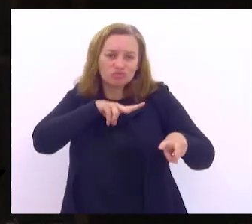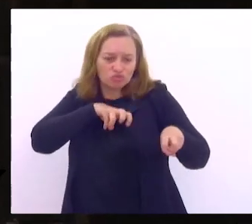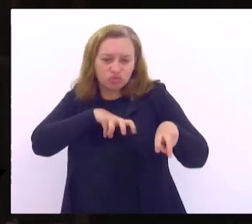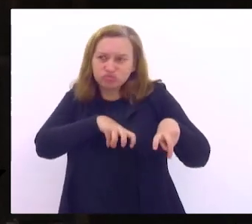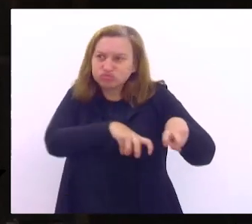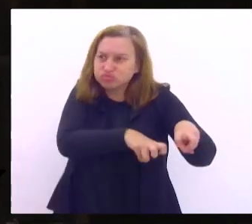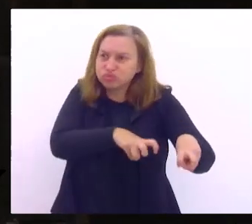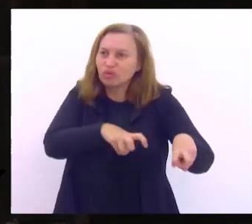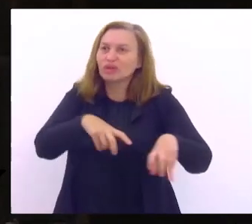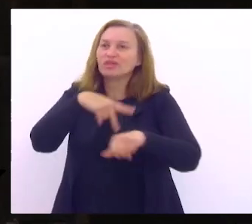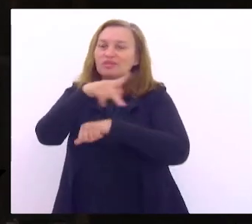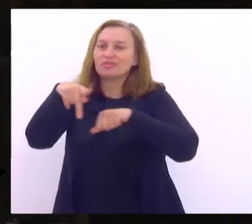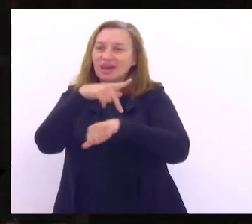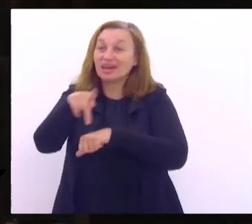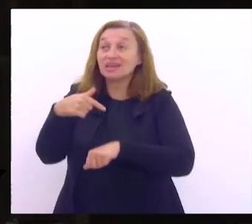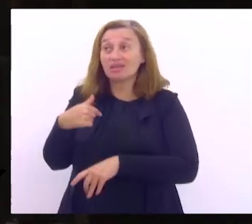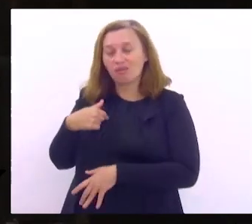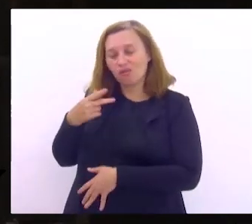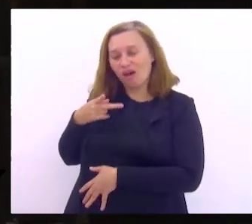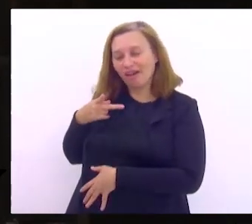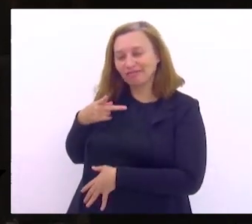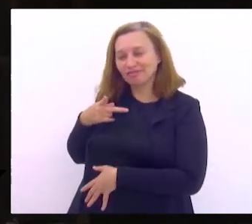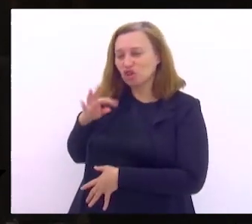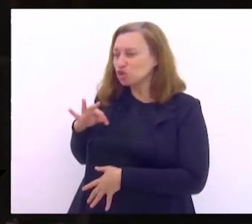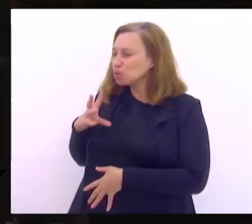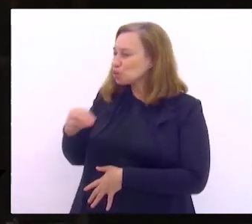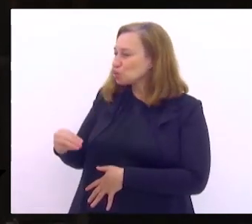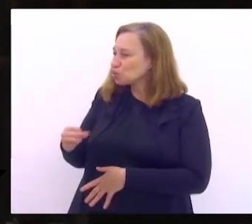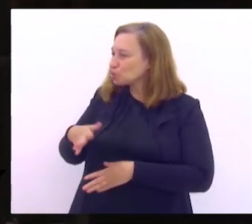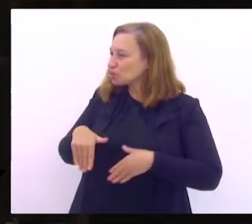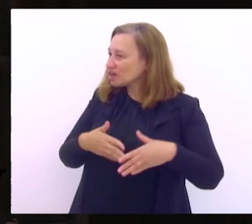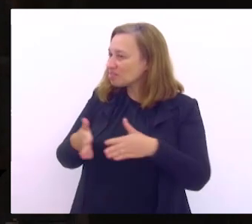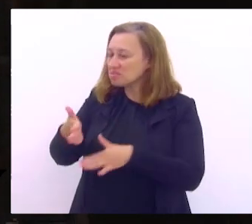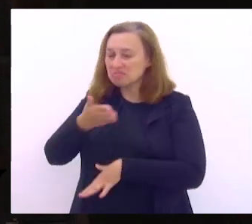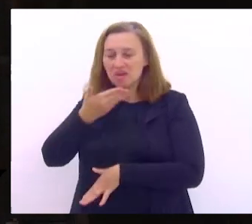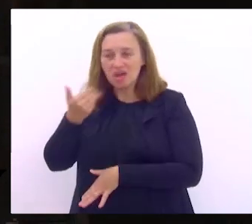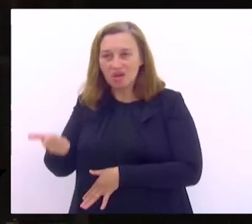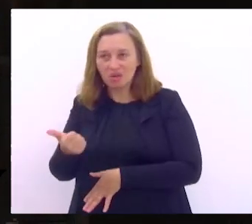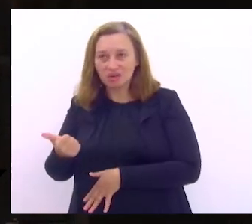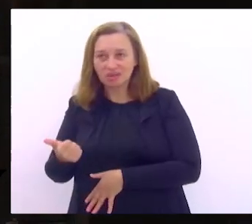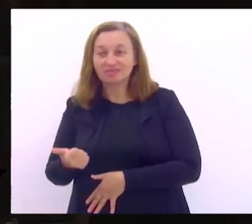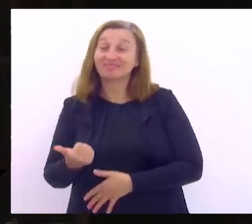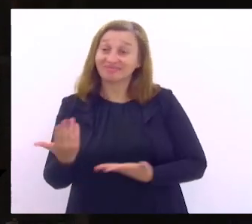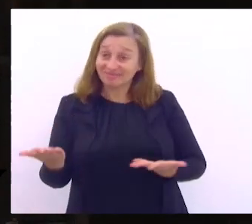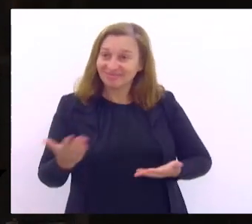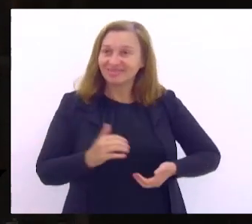país. E eu faço votos de que tudo se encaminhe da melhor maneira possível.